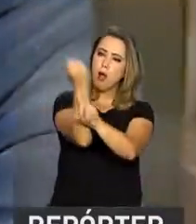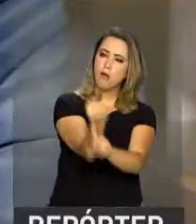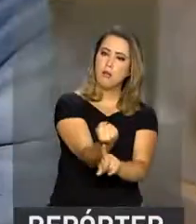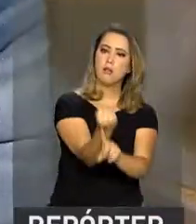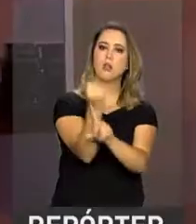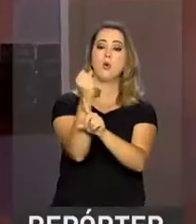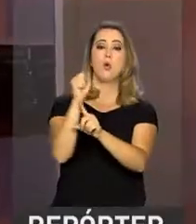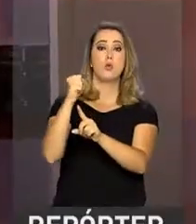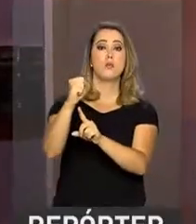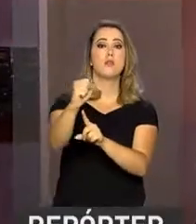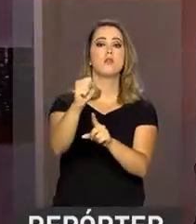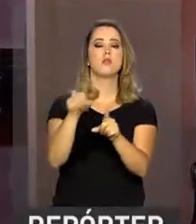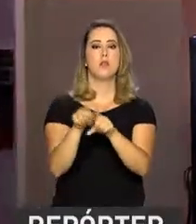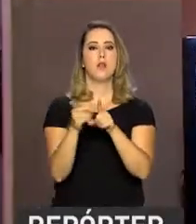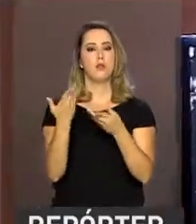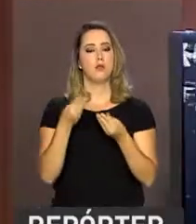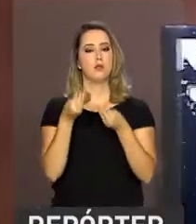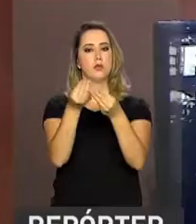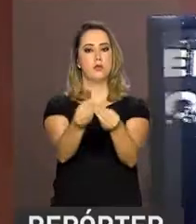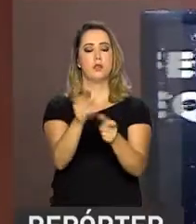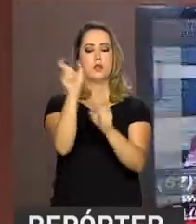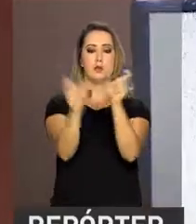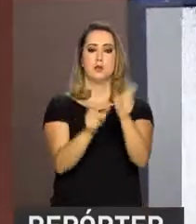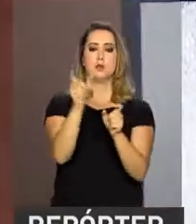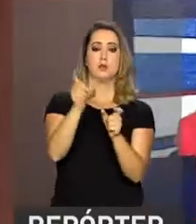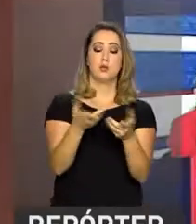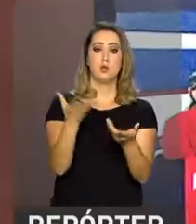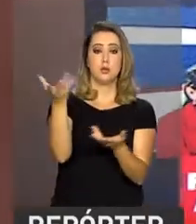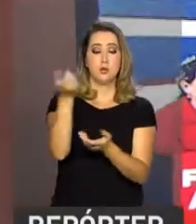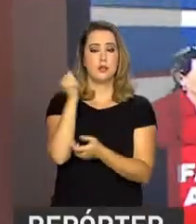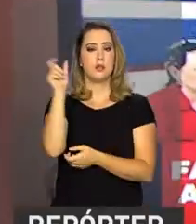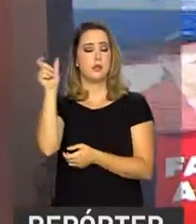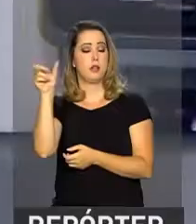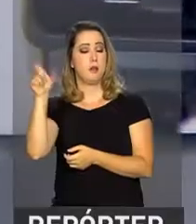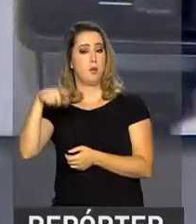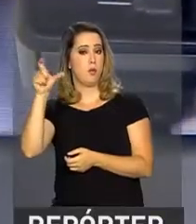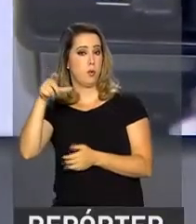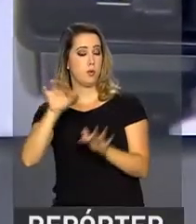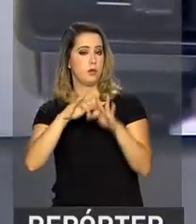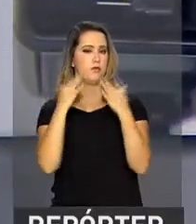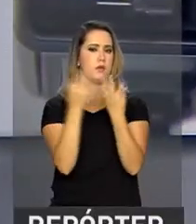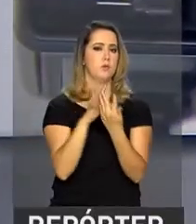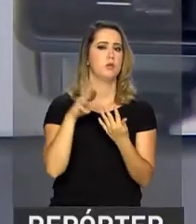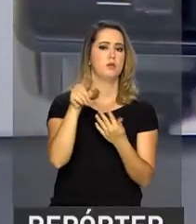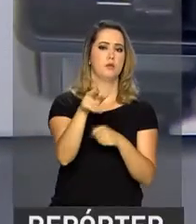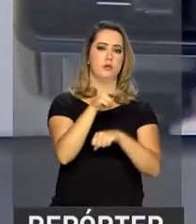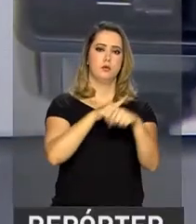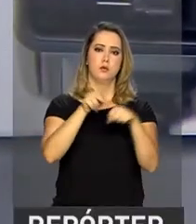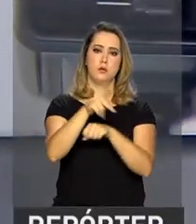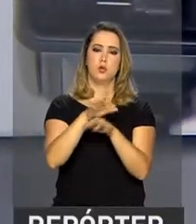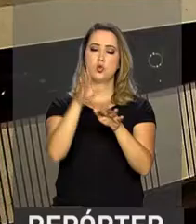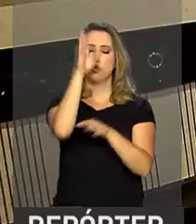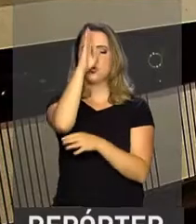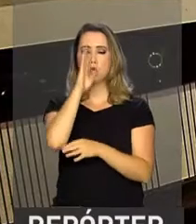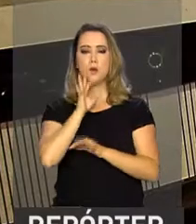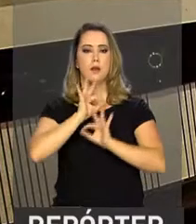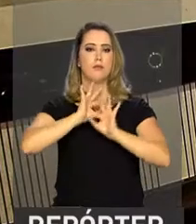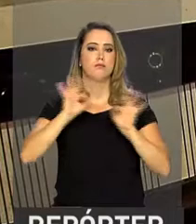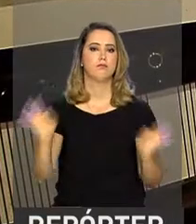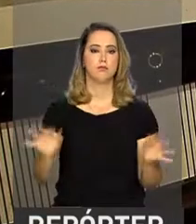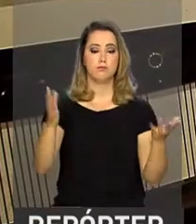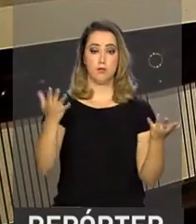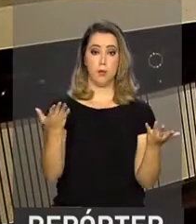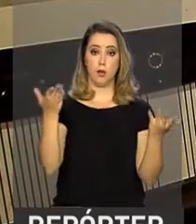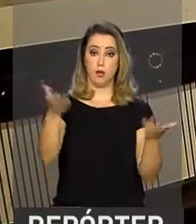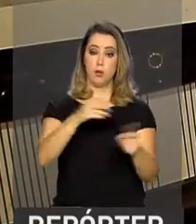sinal digital foram entregues a beneficiários de programas sociais como o Bolsa Família em todo o país gratuitamente. E a